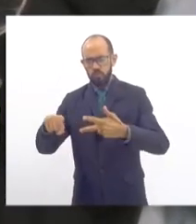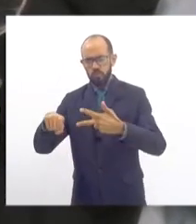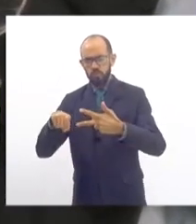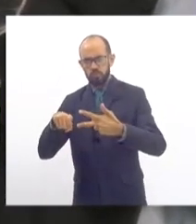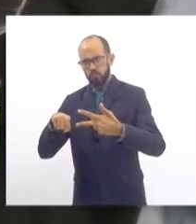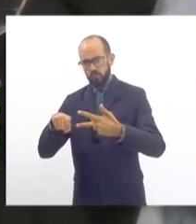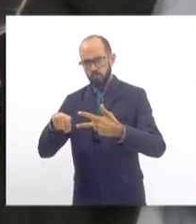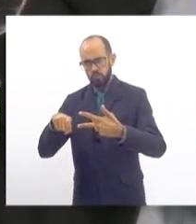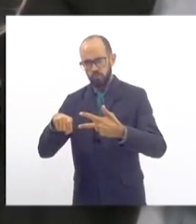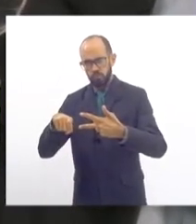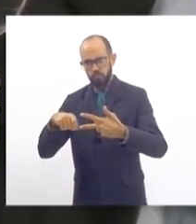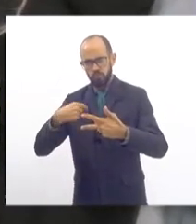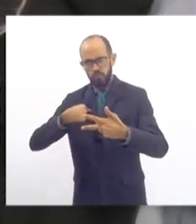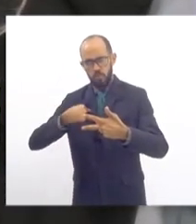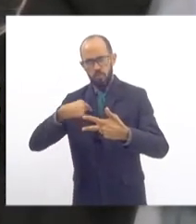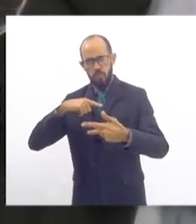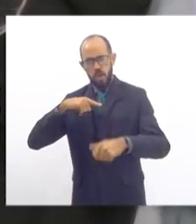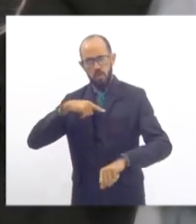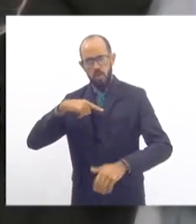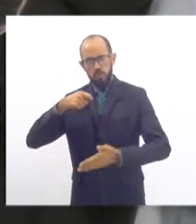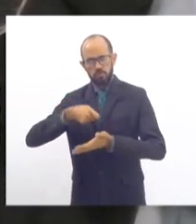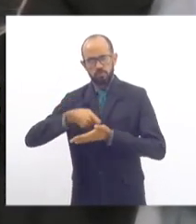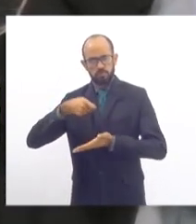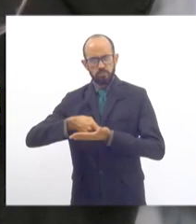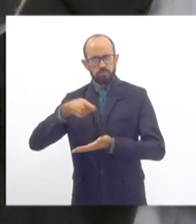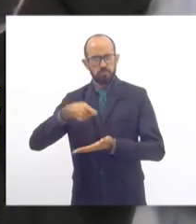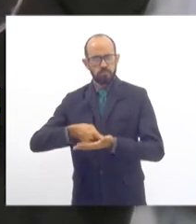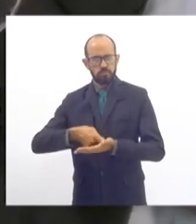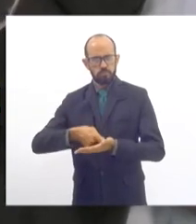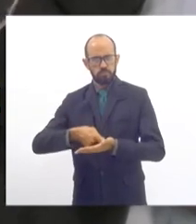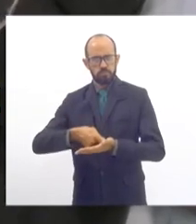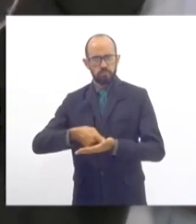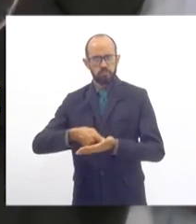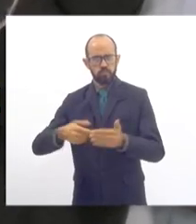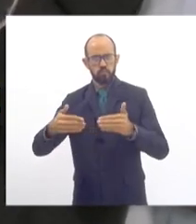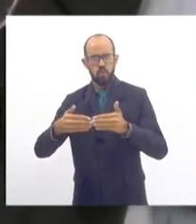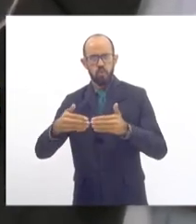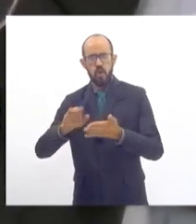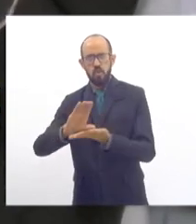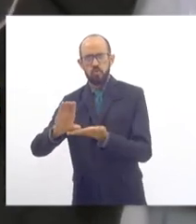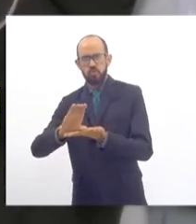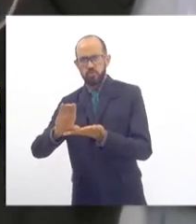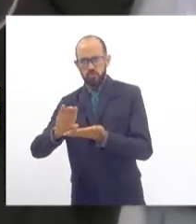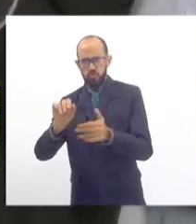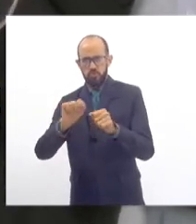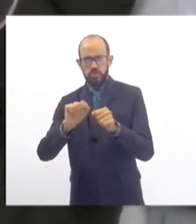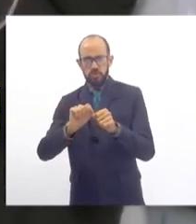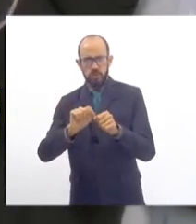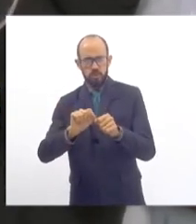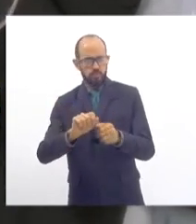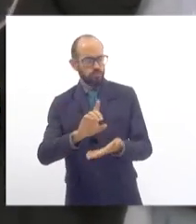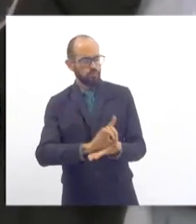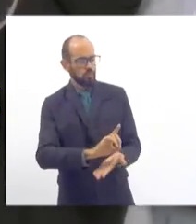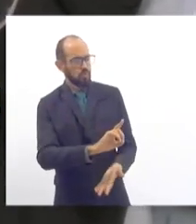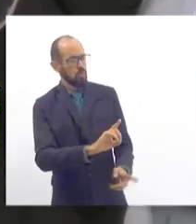E isso eu tenho o dever constitucional de fazê-lo. Doutor